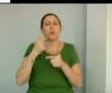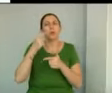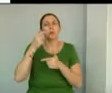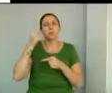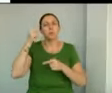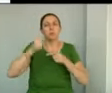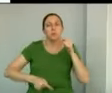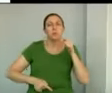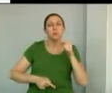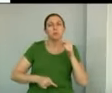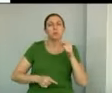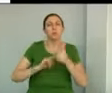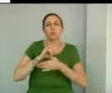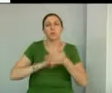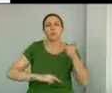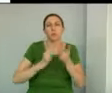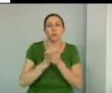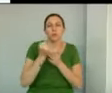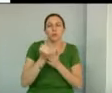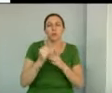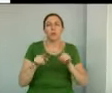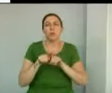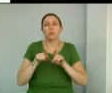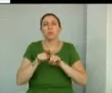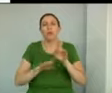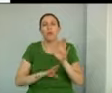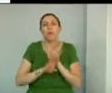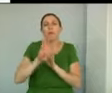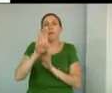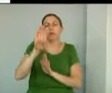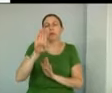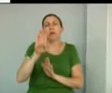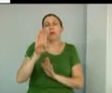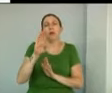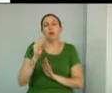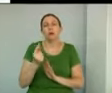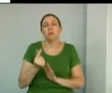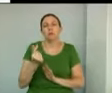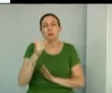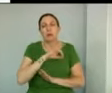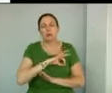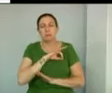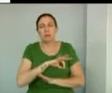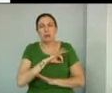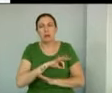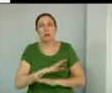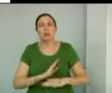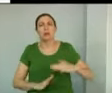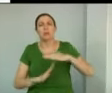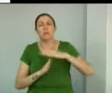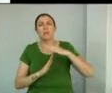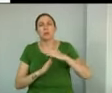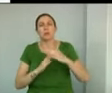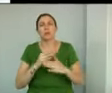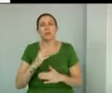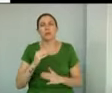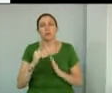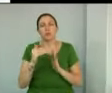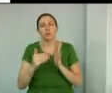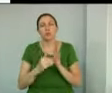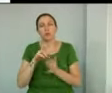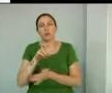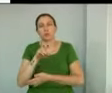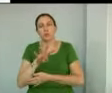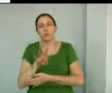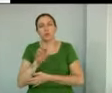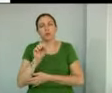aumento além da inflação, né, não pode mais reestruturar o plano de cargos, só para diminuir despesa. E o limite total é 54%. Daí sim, quando